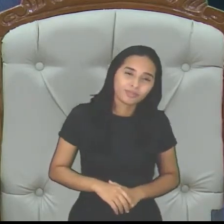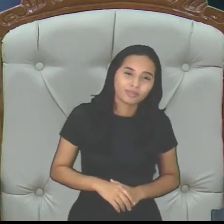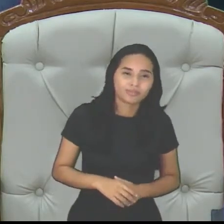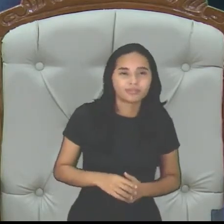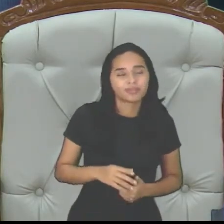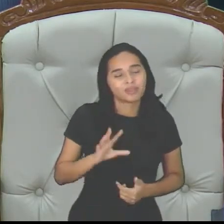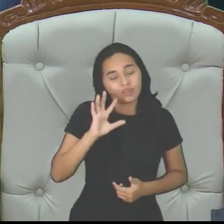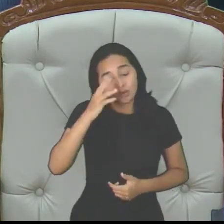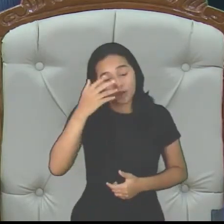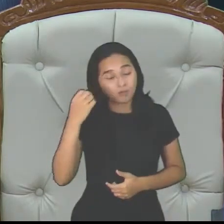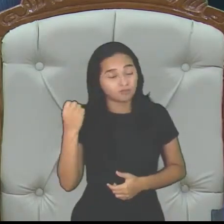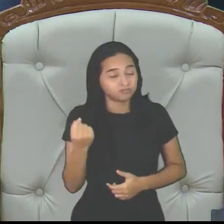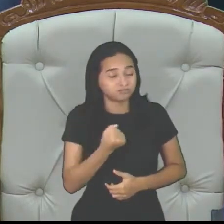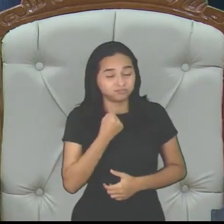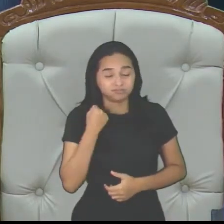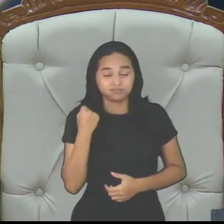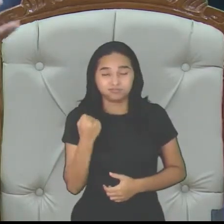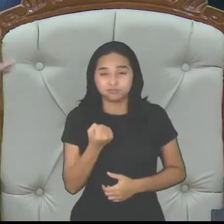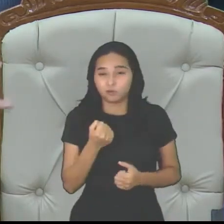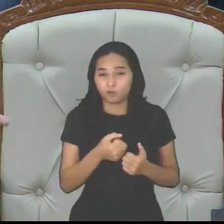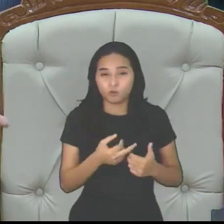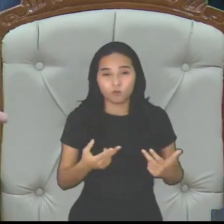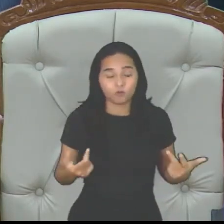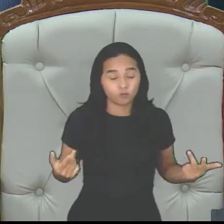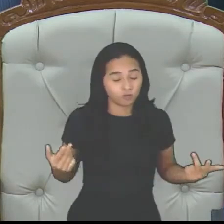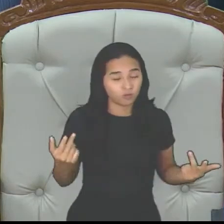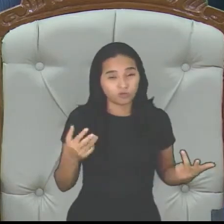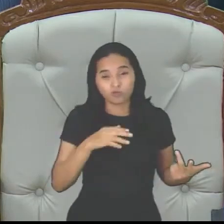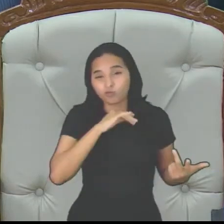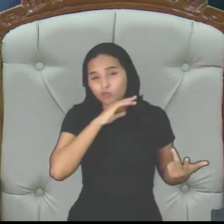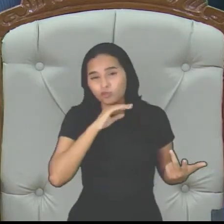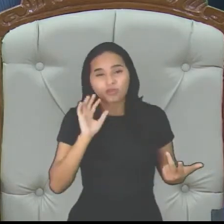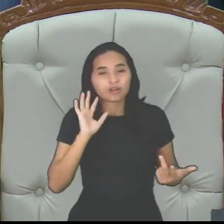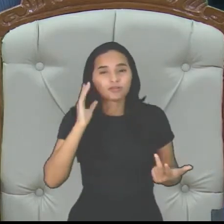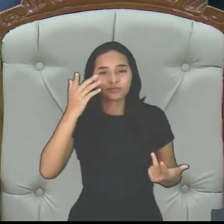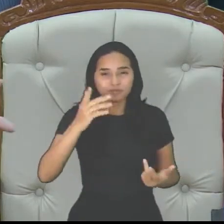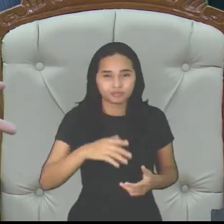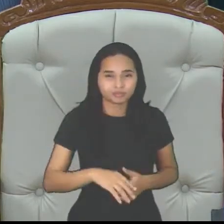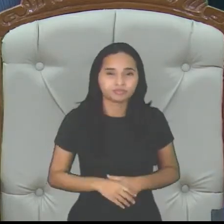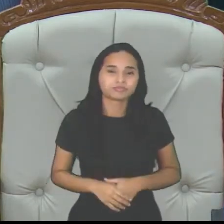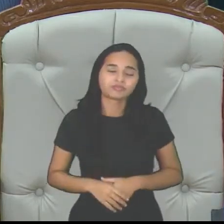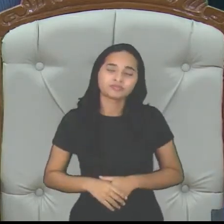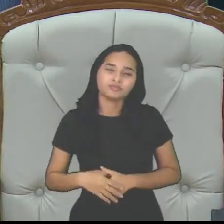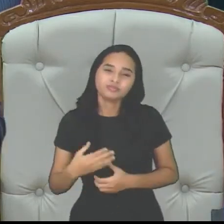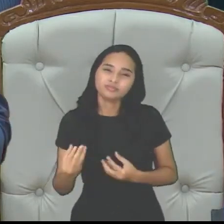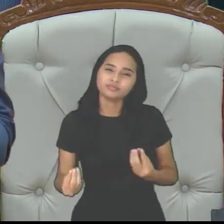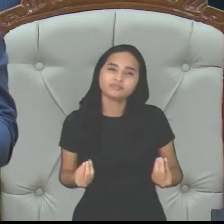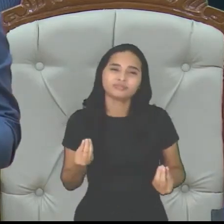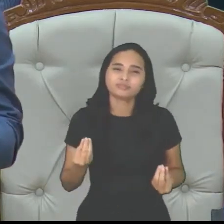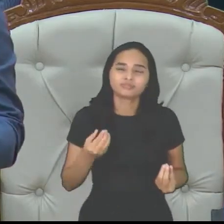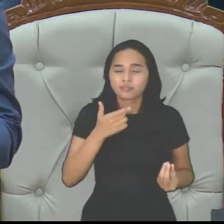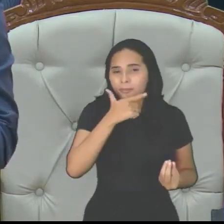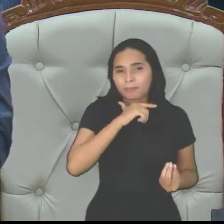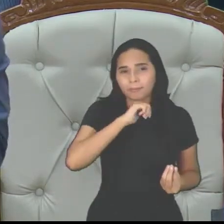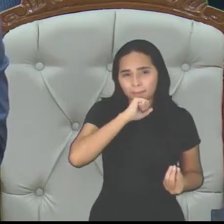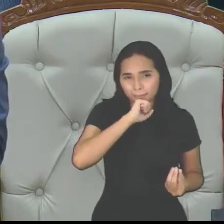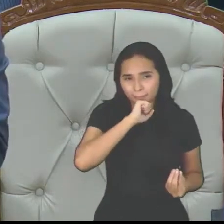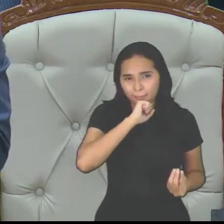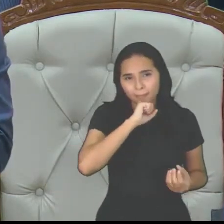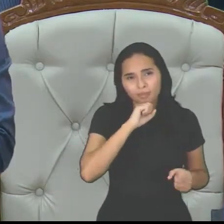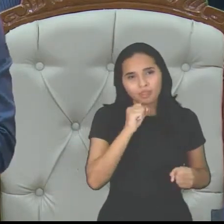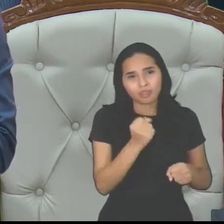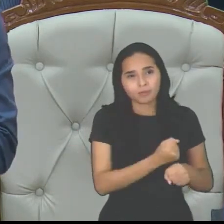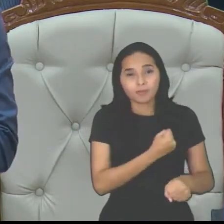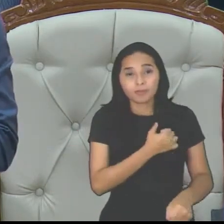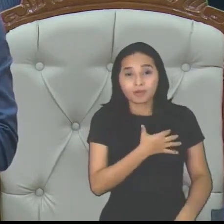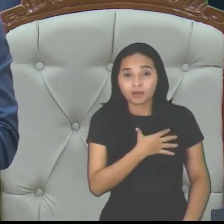Tragédias, coisas sinistras estão acontecendo. Como é que um pai tira a vida do